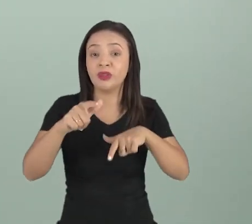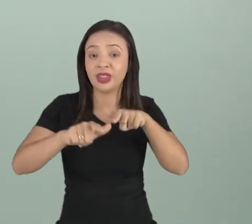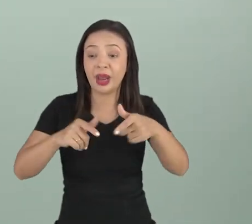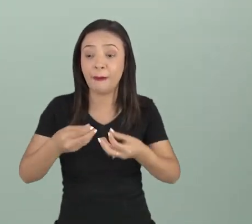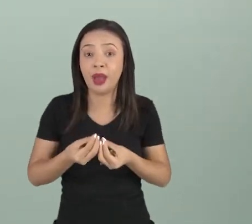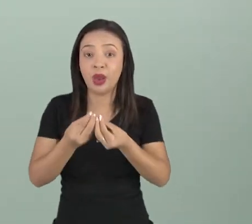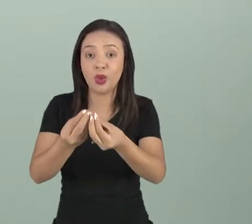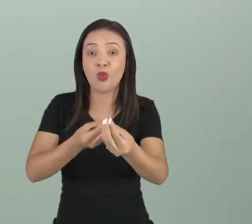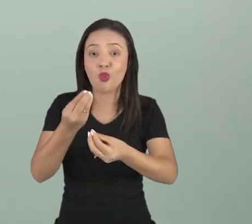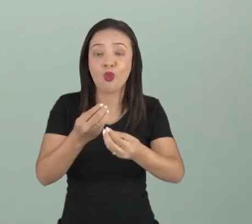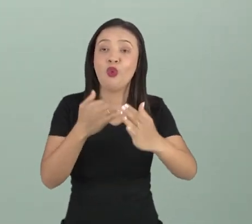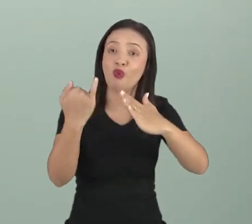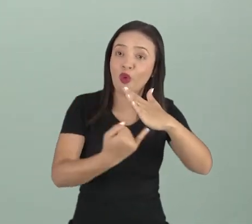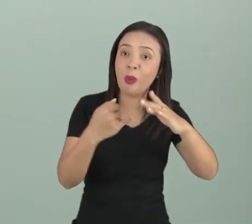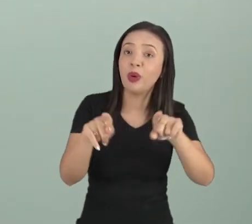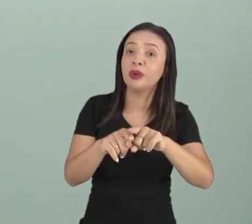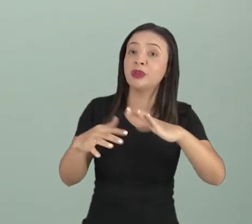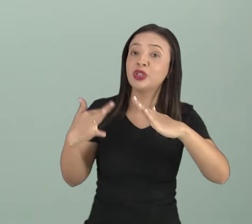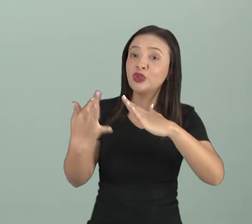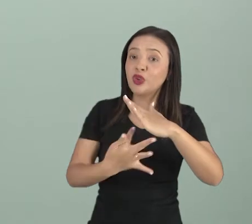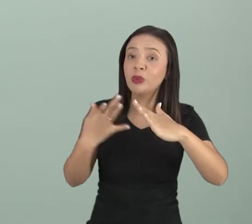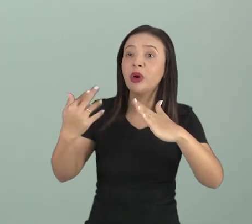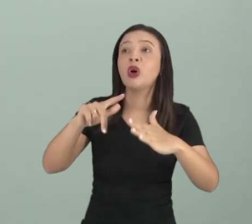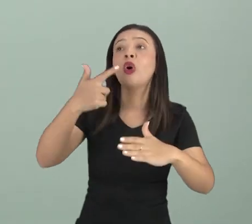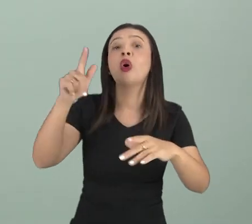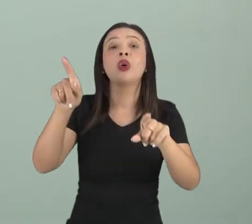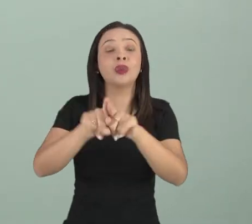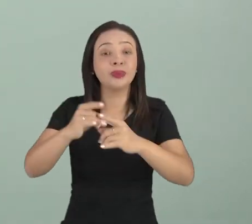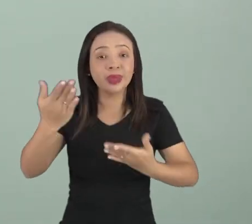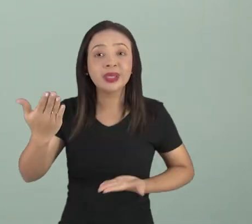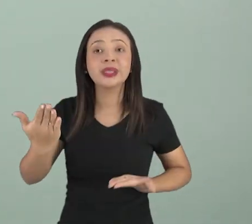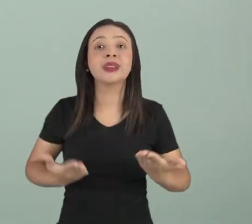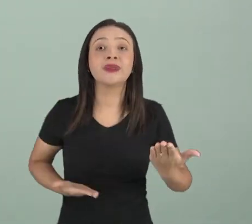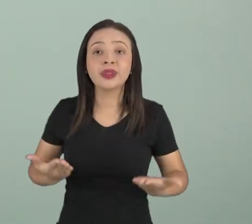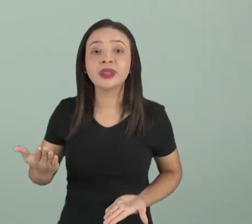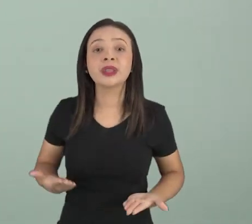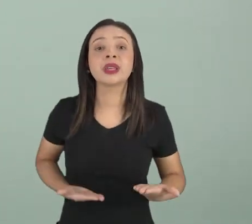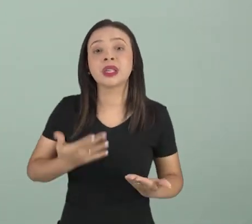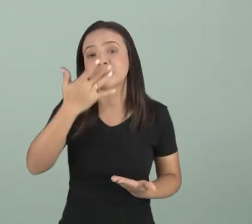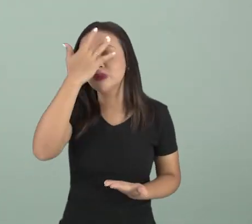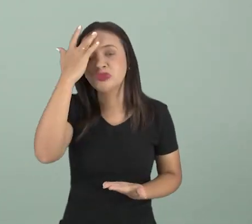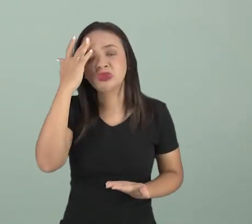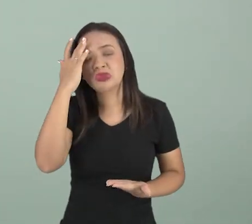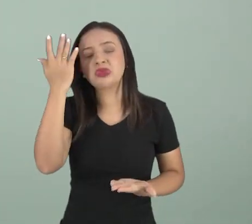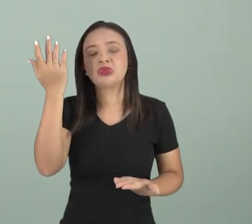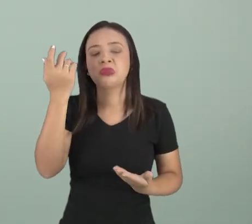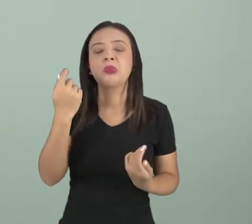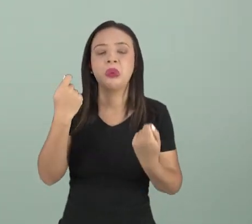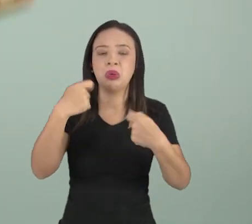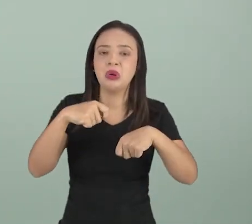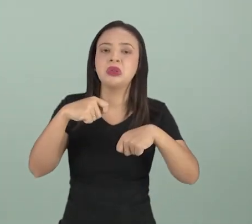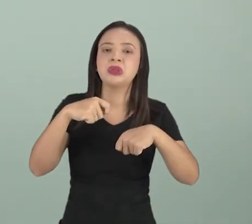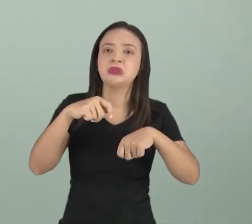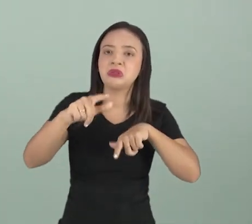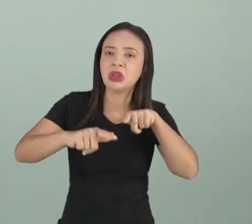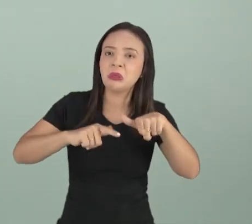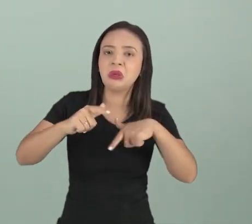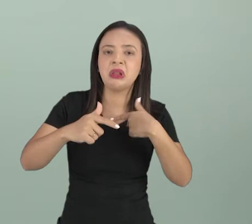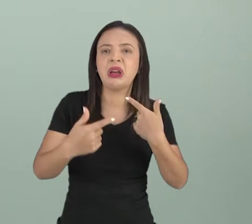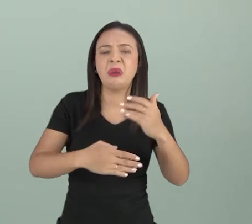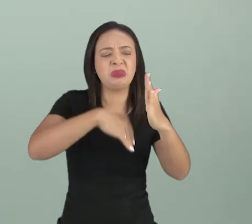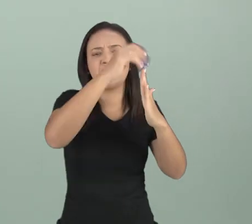pelo comércio informal e os outros serviços que as pessoas são contratadas para fazer, que são diversos,